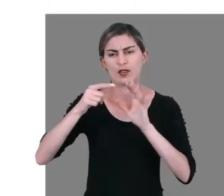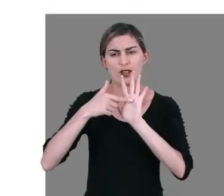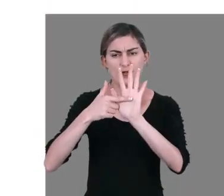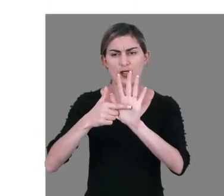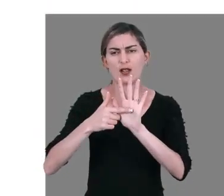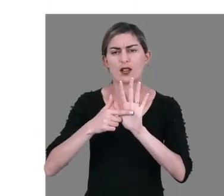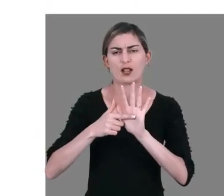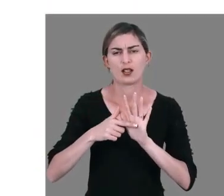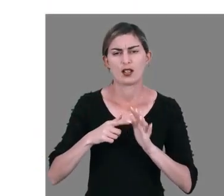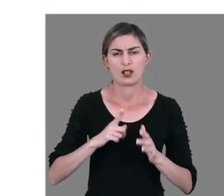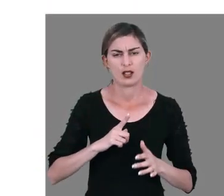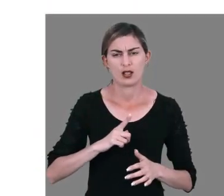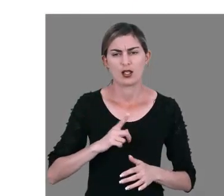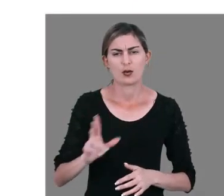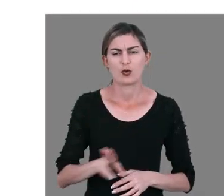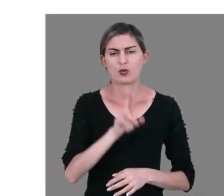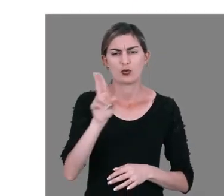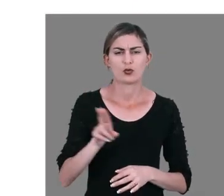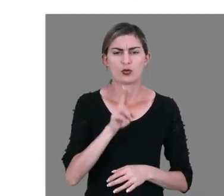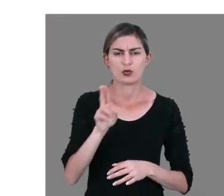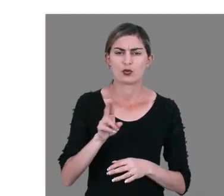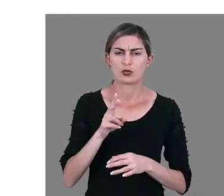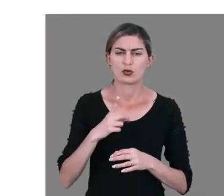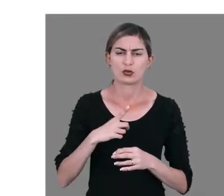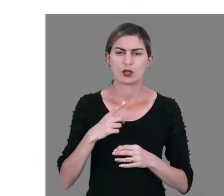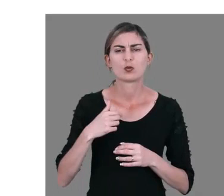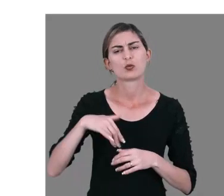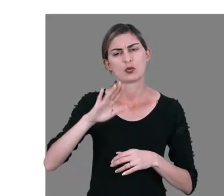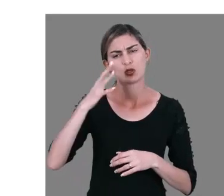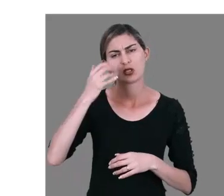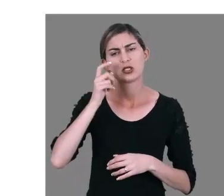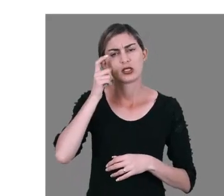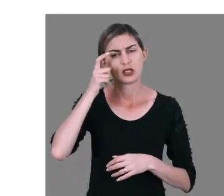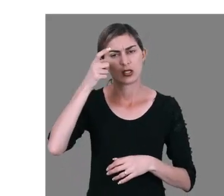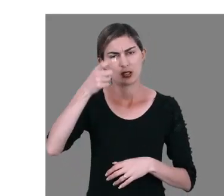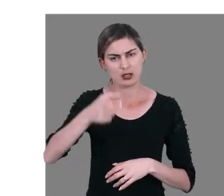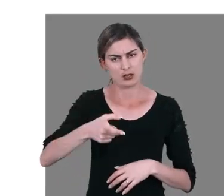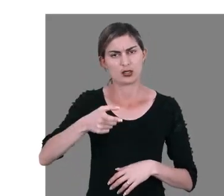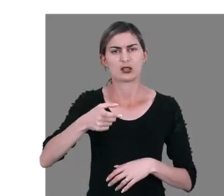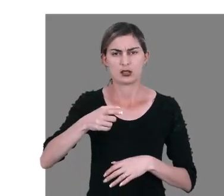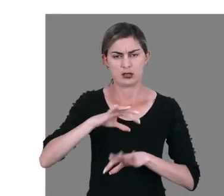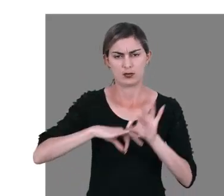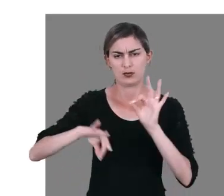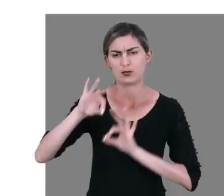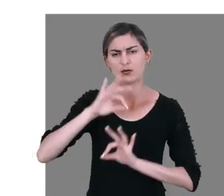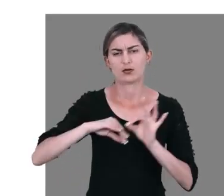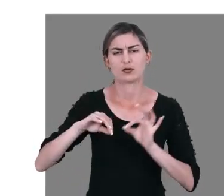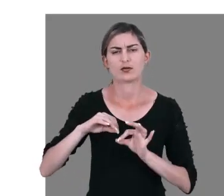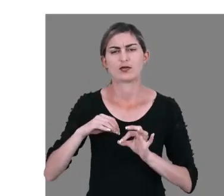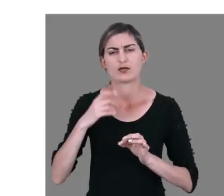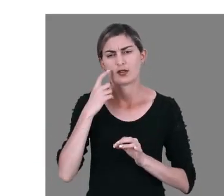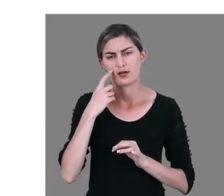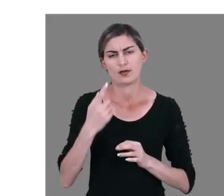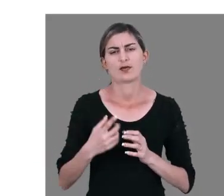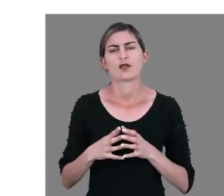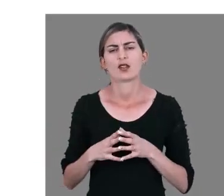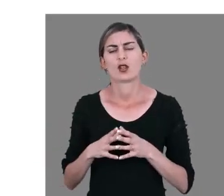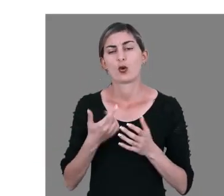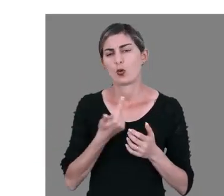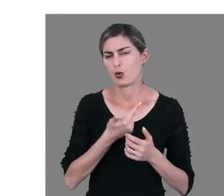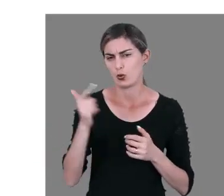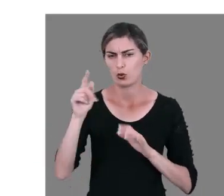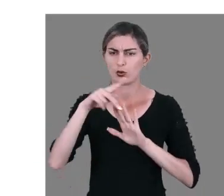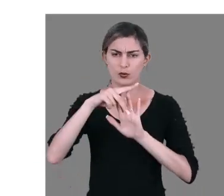imagem, temos como utilizar isso de uma maneira muito bela, muito interessante para a composição geral, né?